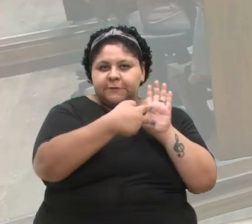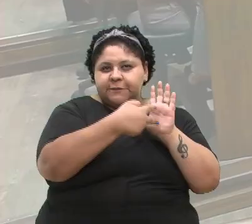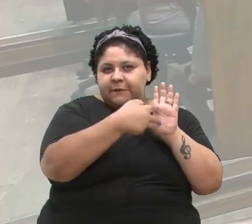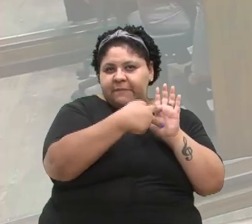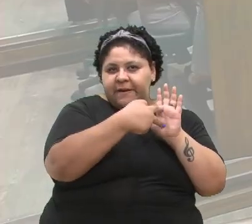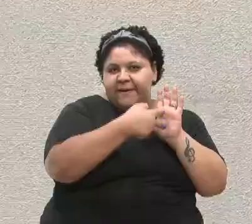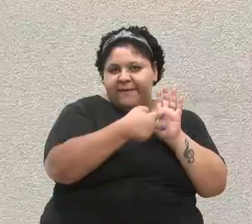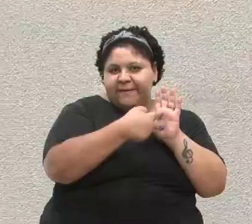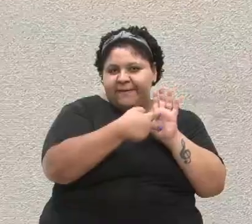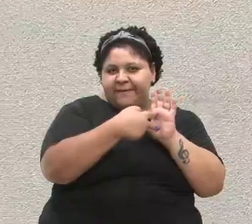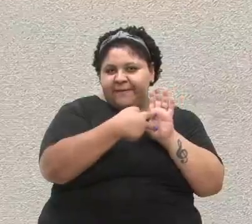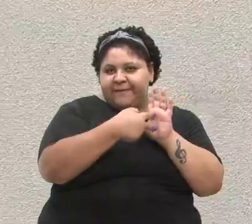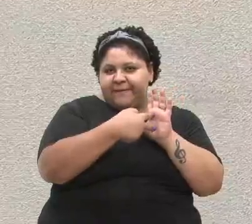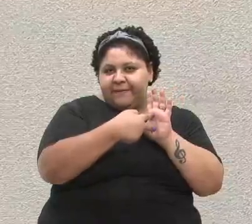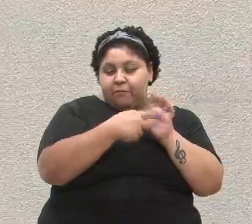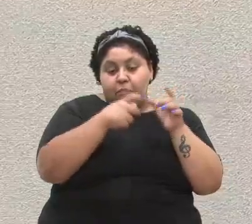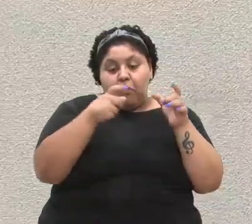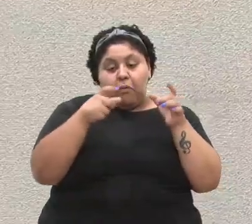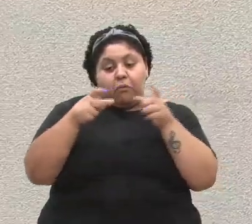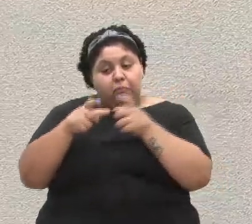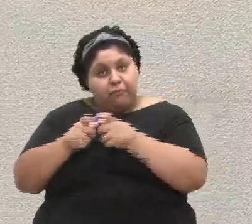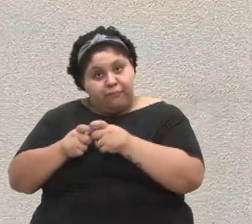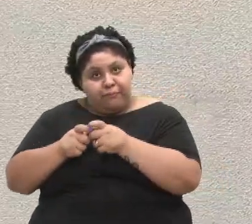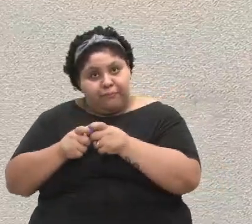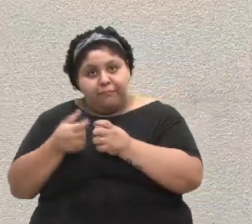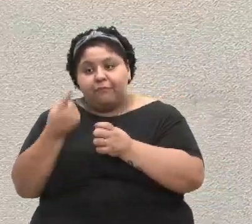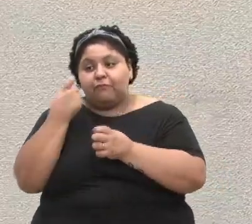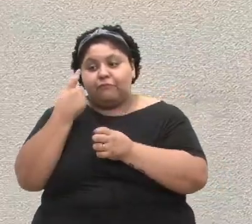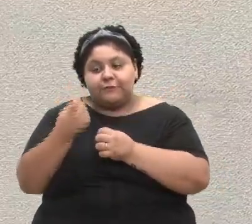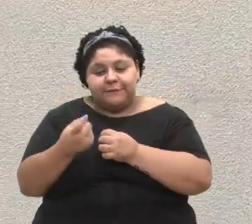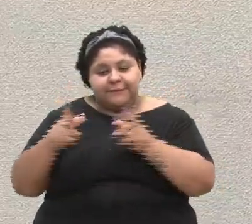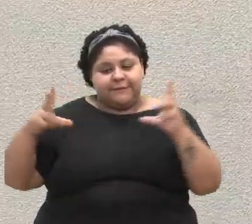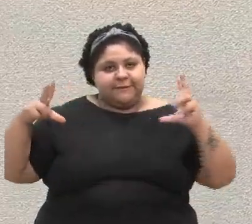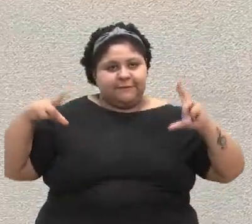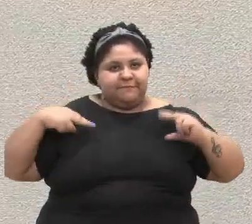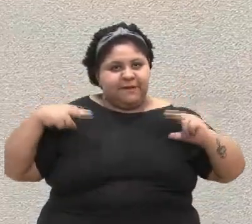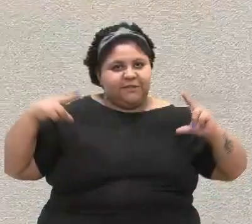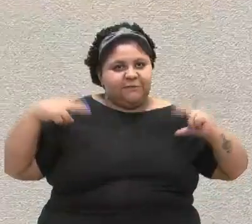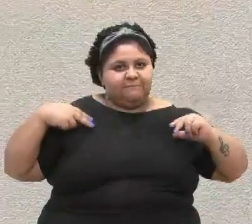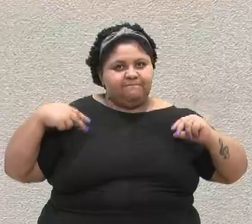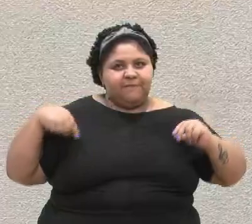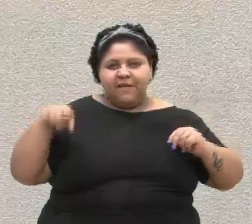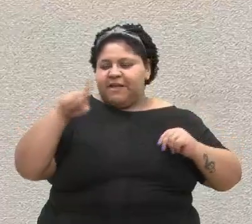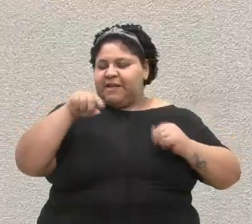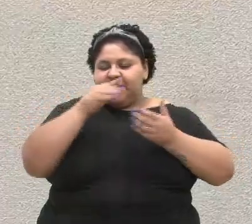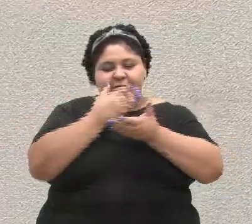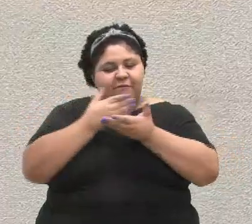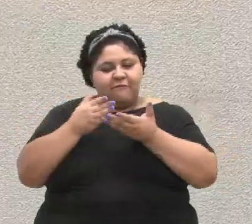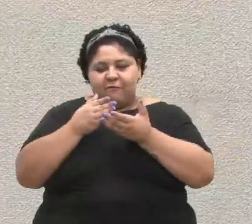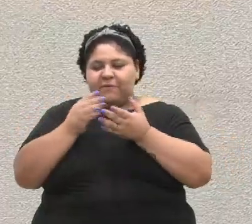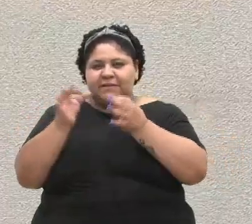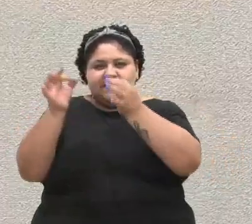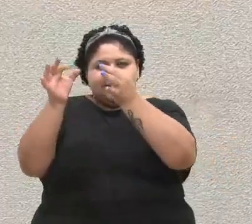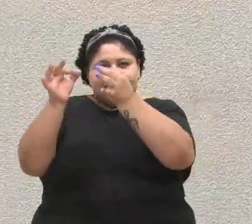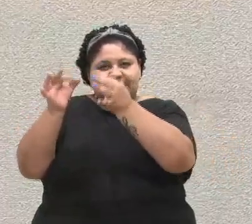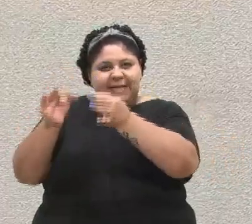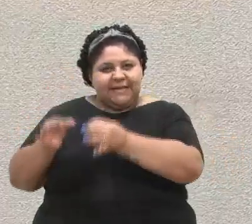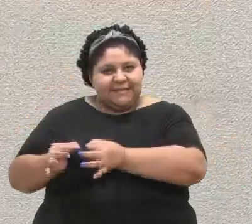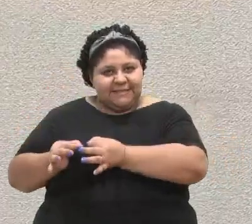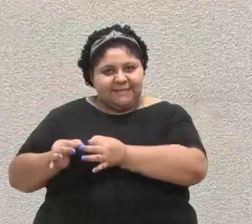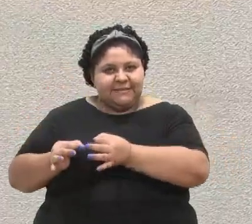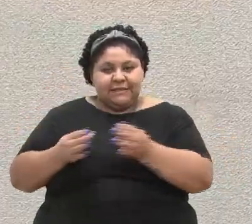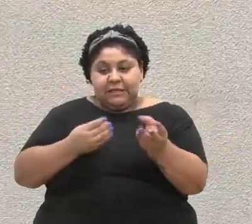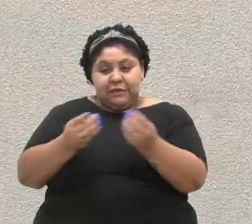chamar menos, né? Os interesses particulares. E eu não vou entrar nos detalhes, né, que muitos